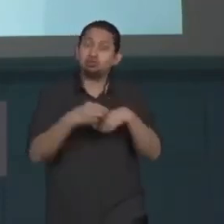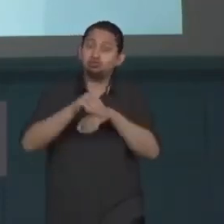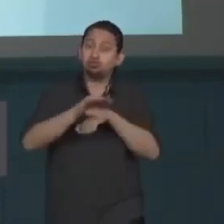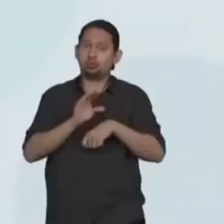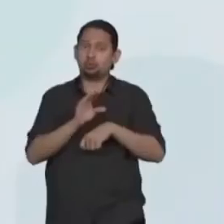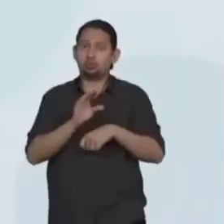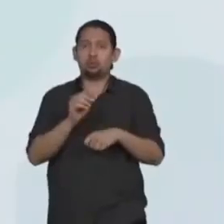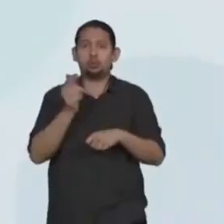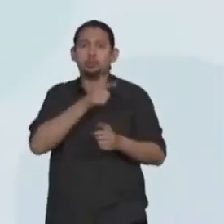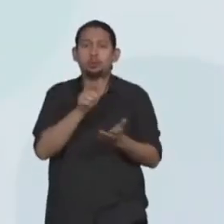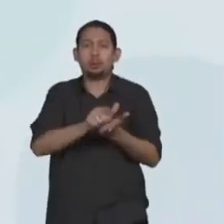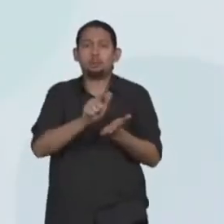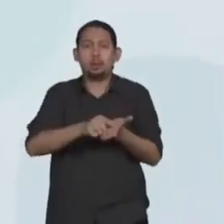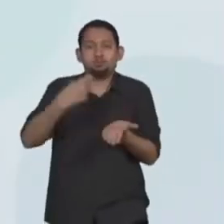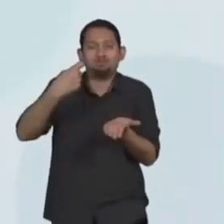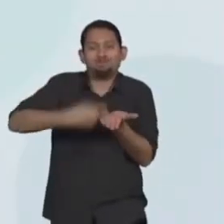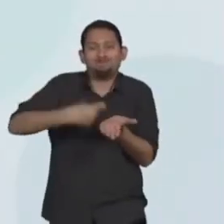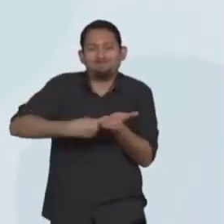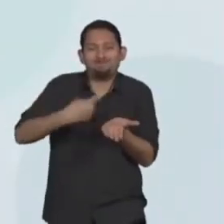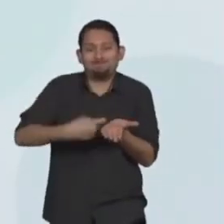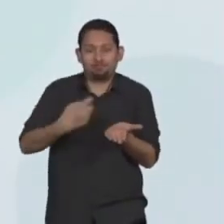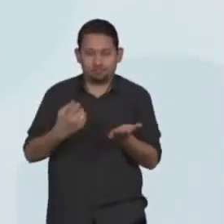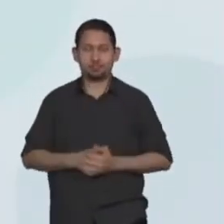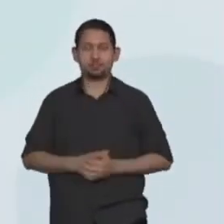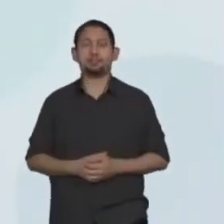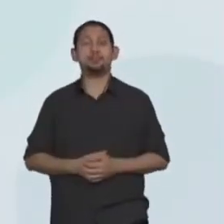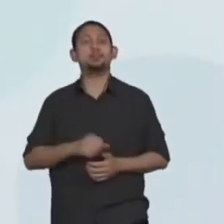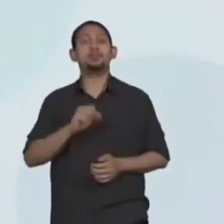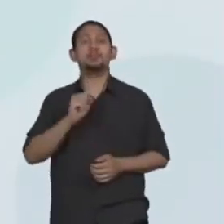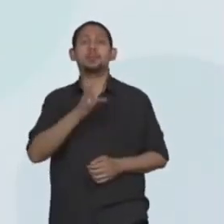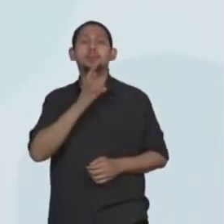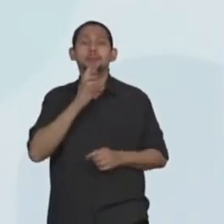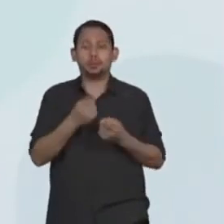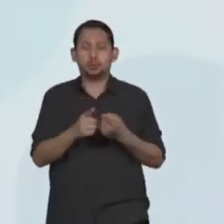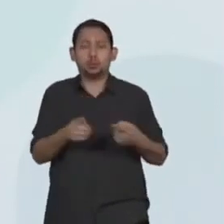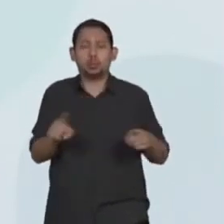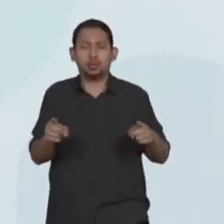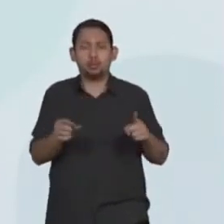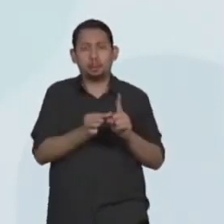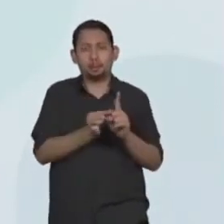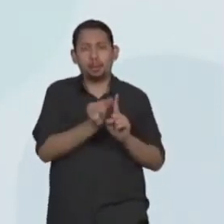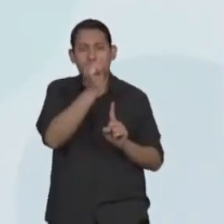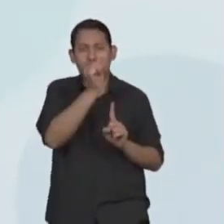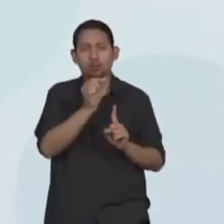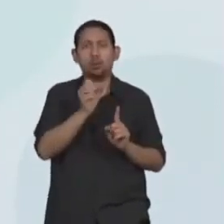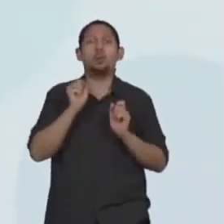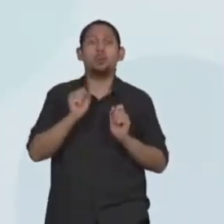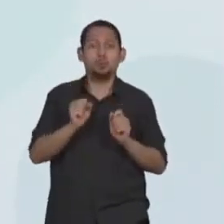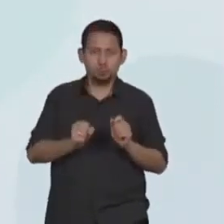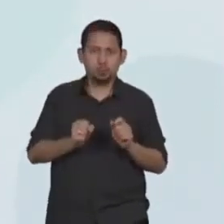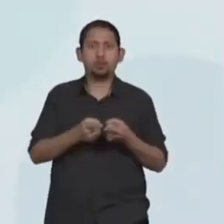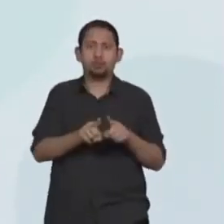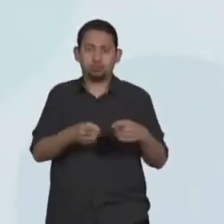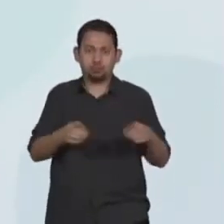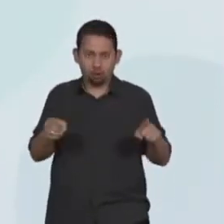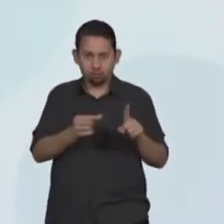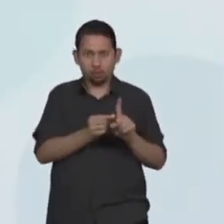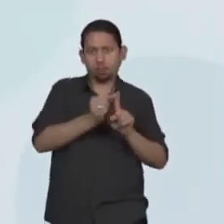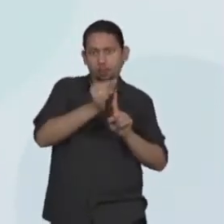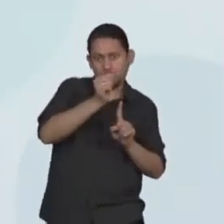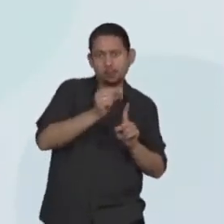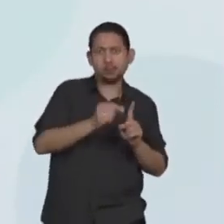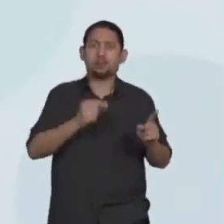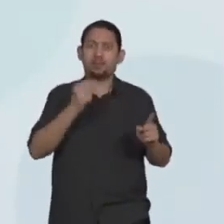papelão. Palito de churrasco, pode ser que você tenha na sua casa, se você não tiver, você pede aí para algum familiar